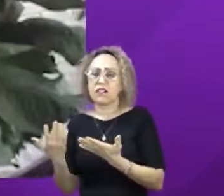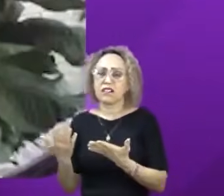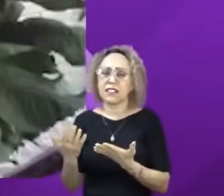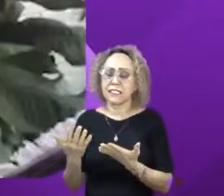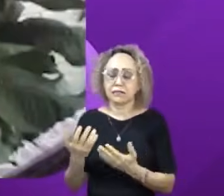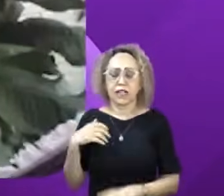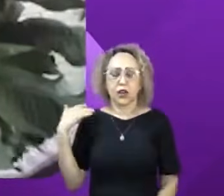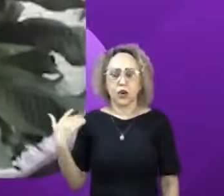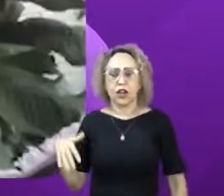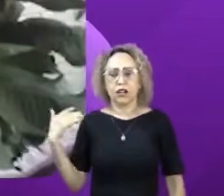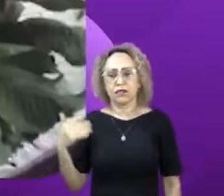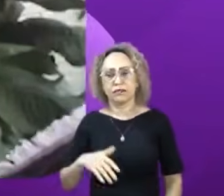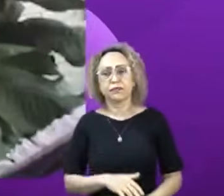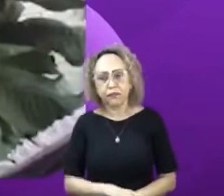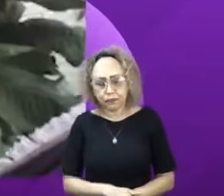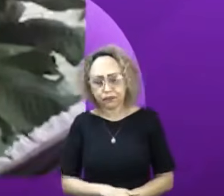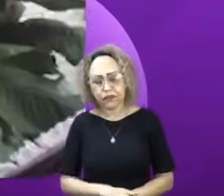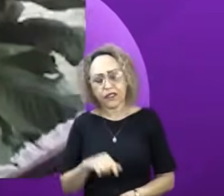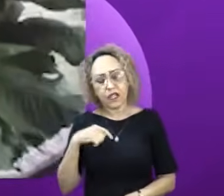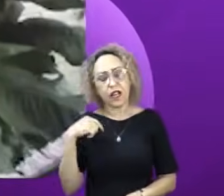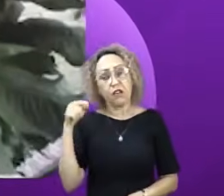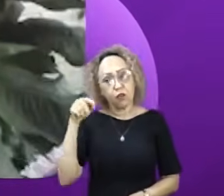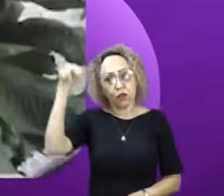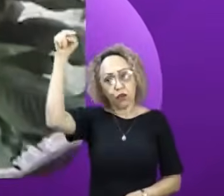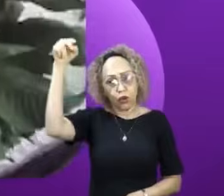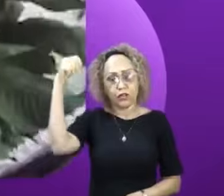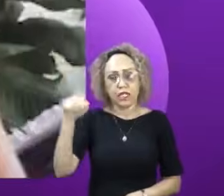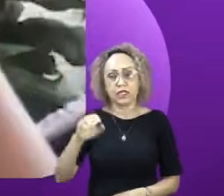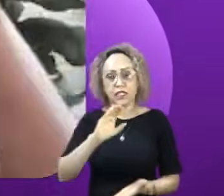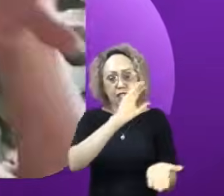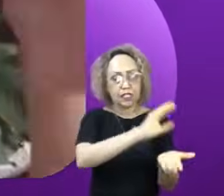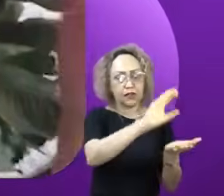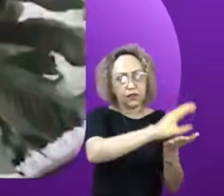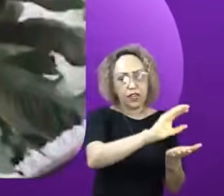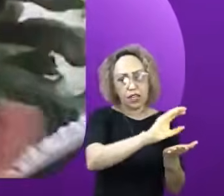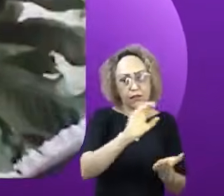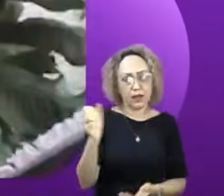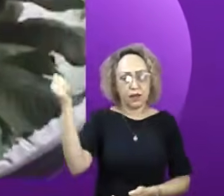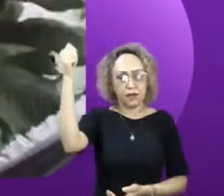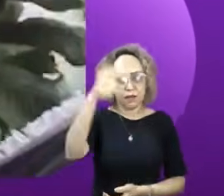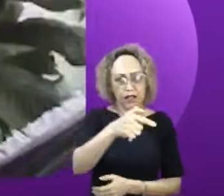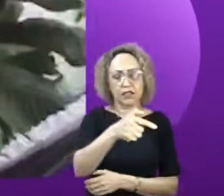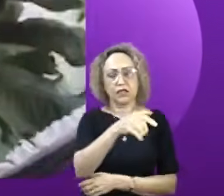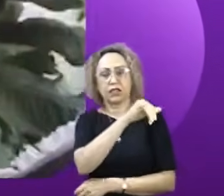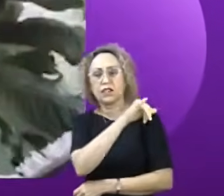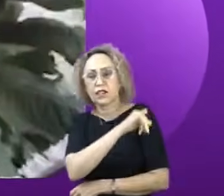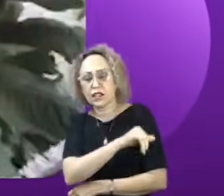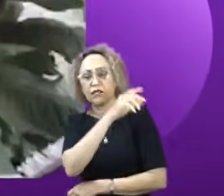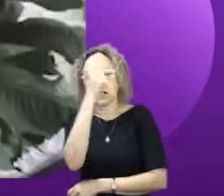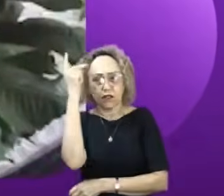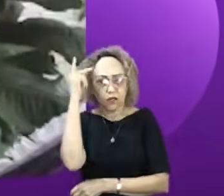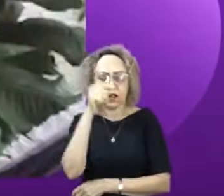né? Para que a gente arrecade mais para cá, para que se olhe mais para o Norte,